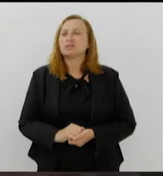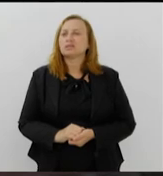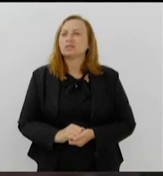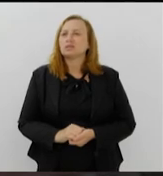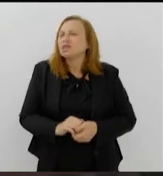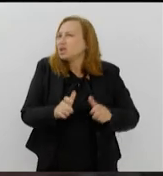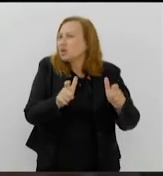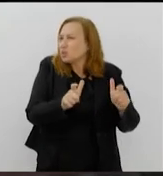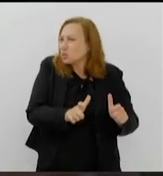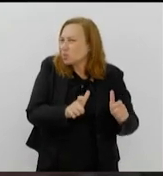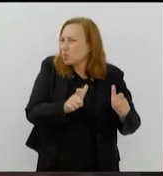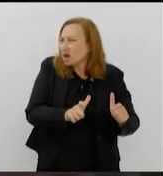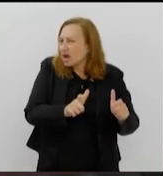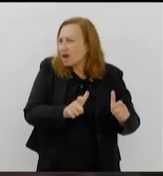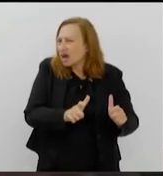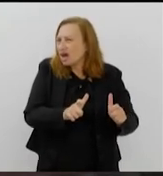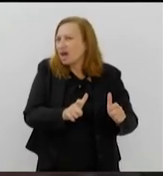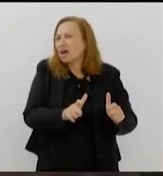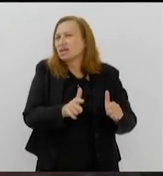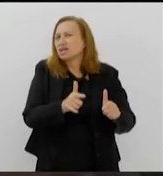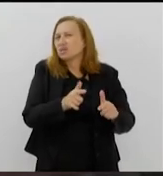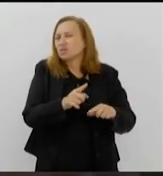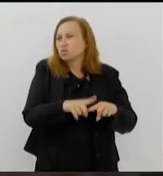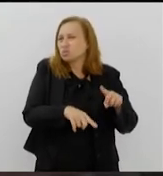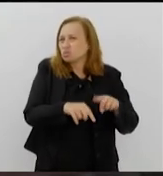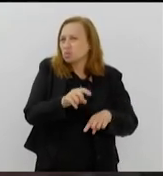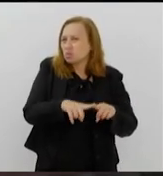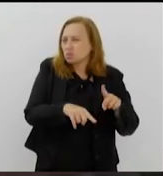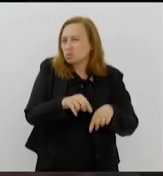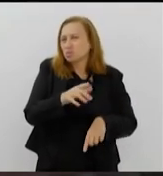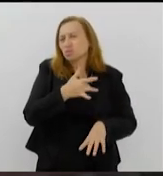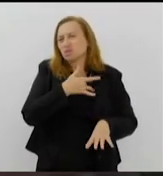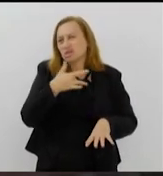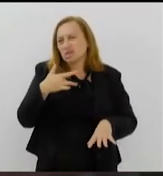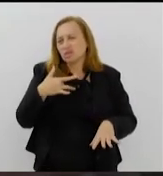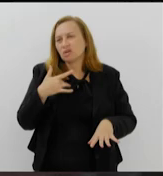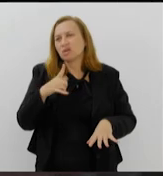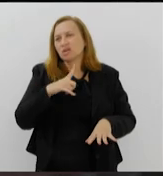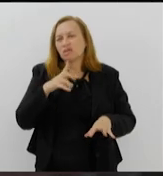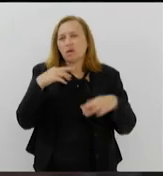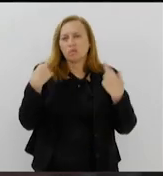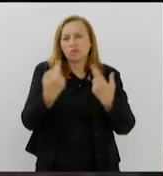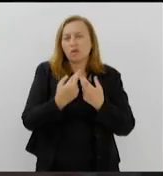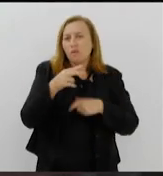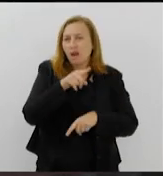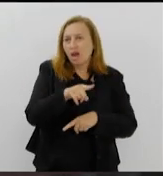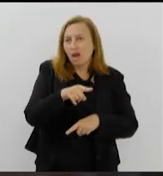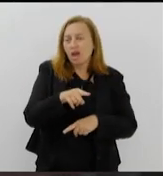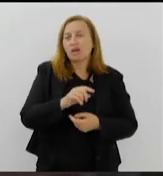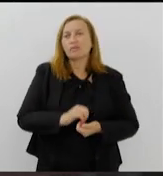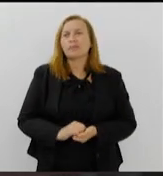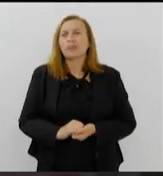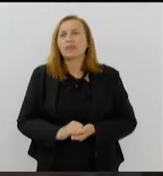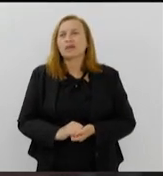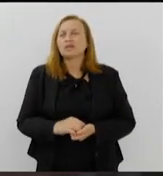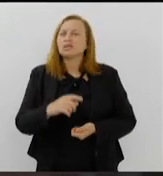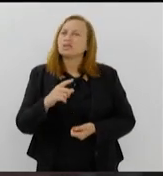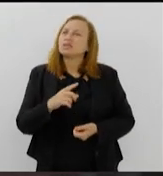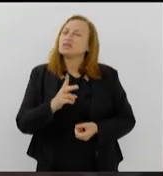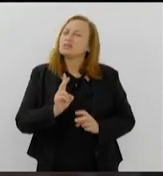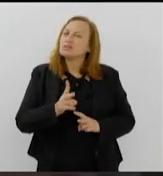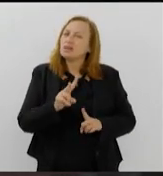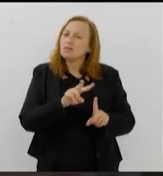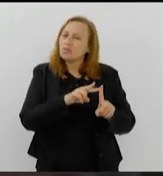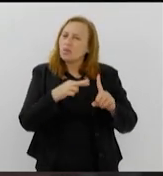daquele equipamento da saúde. Então, assim tivemos lá a reunião. E, a partir disso, tive sempre o meu